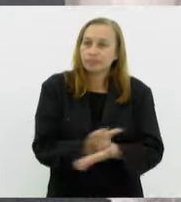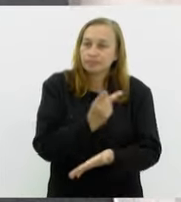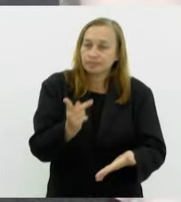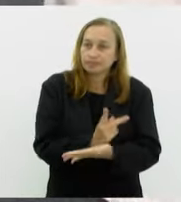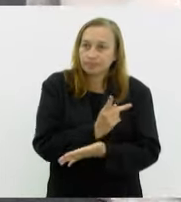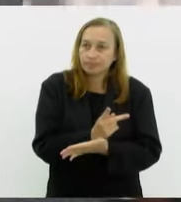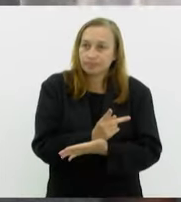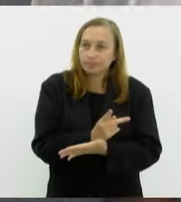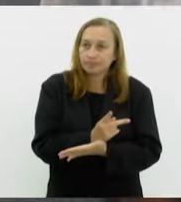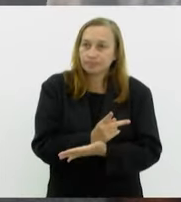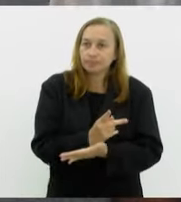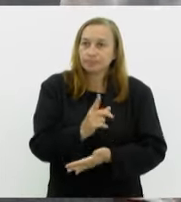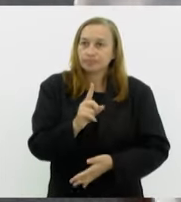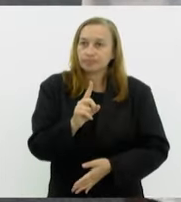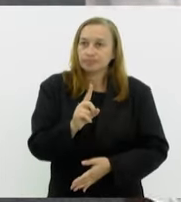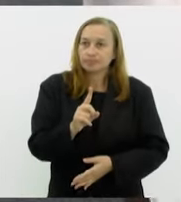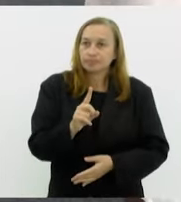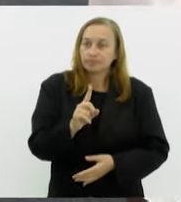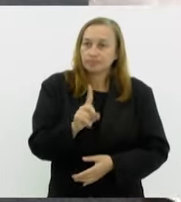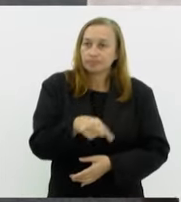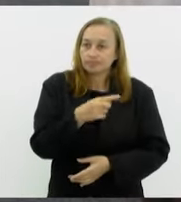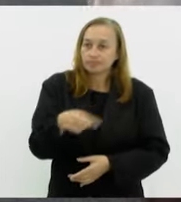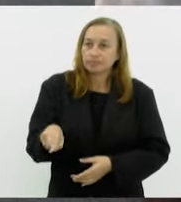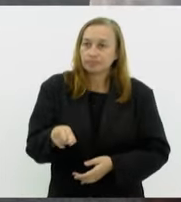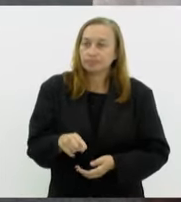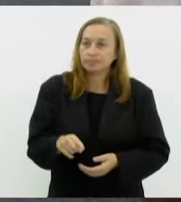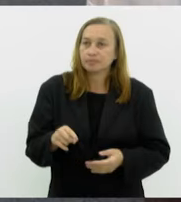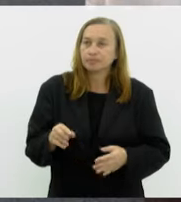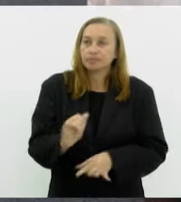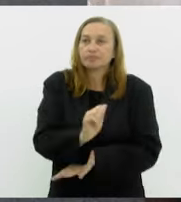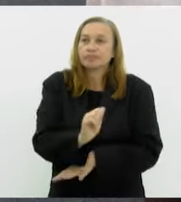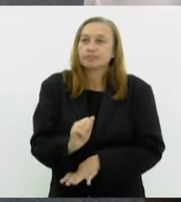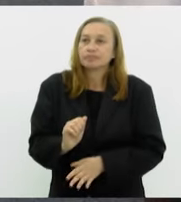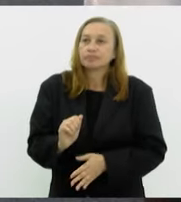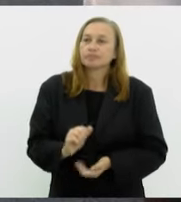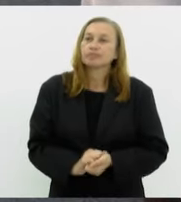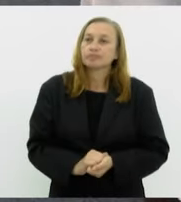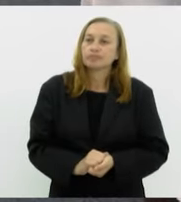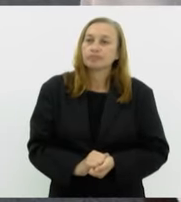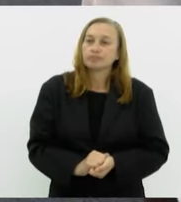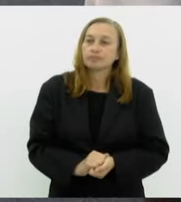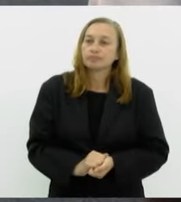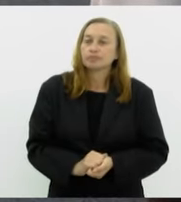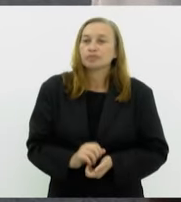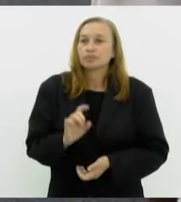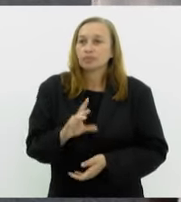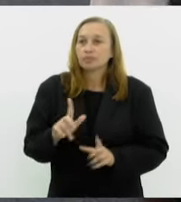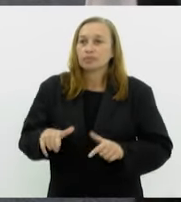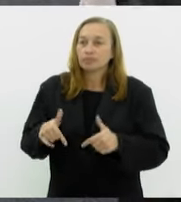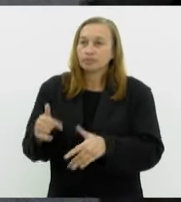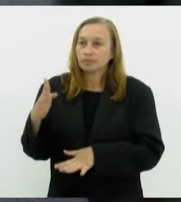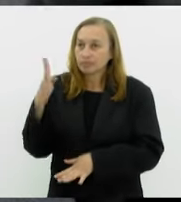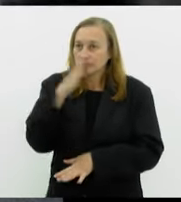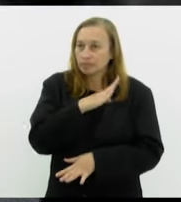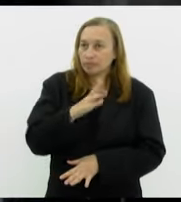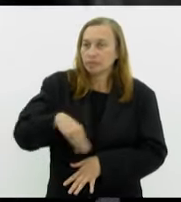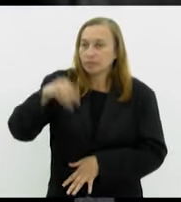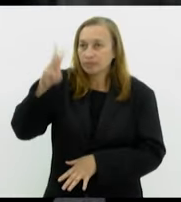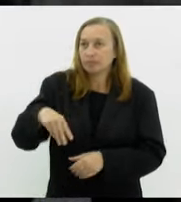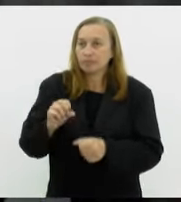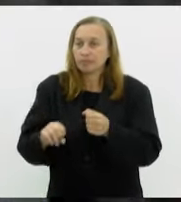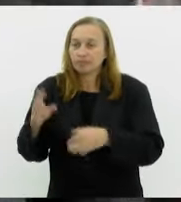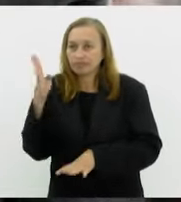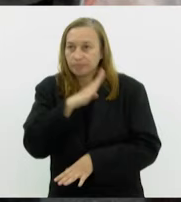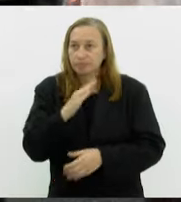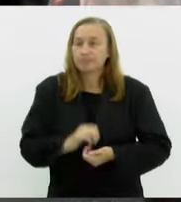ser dispensado, não aos estudantes, mas àquelas e àqueles que realmente fazem mal ao Estado de São Paulo. Queria,